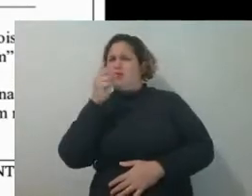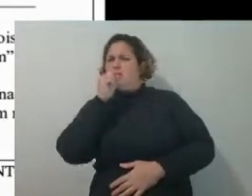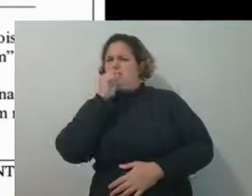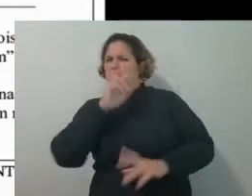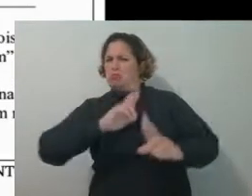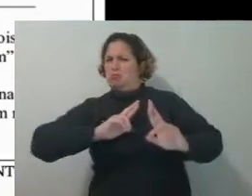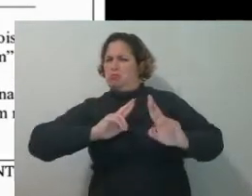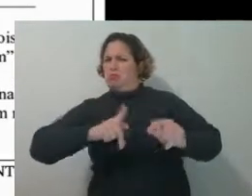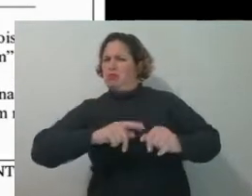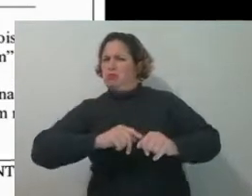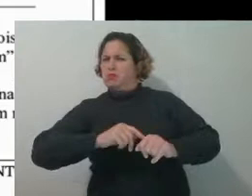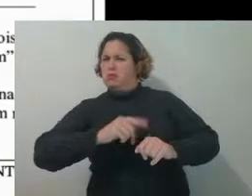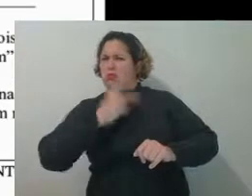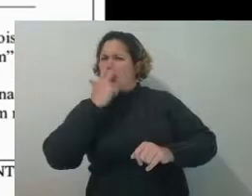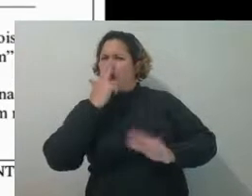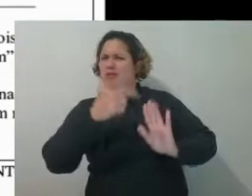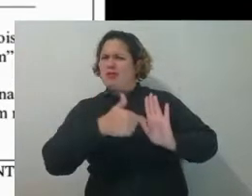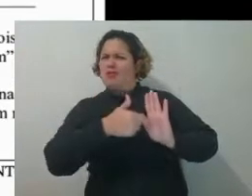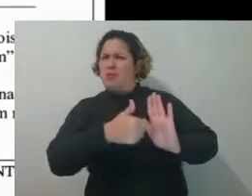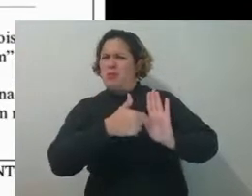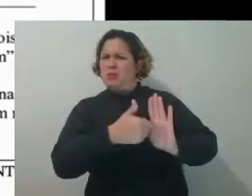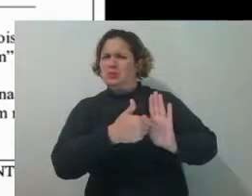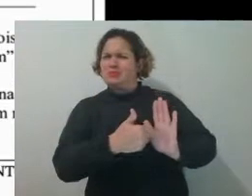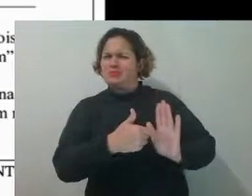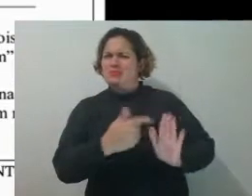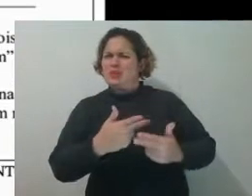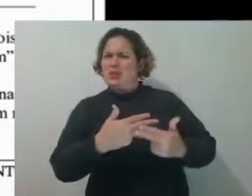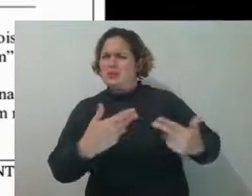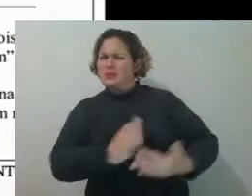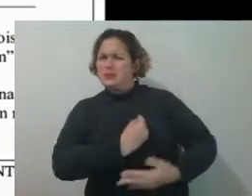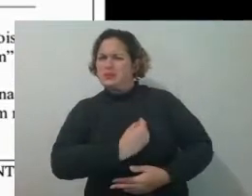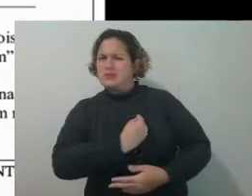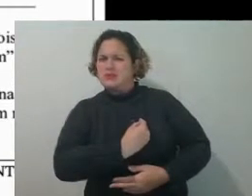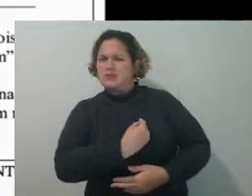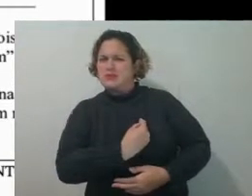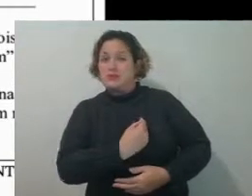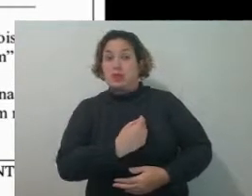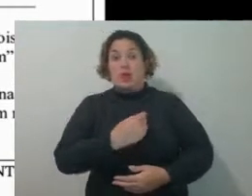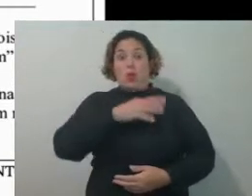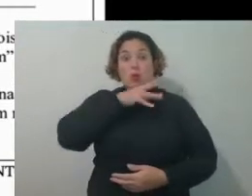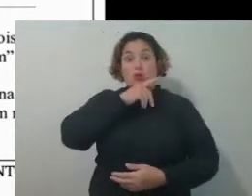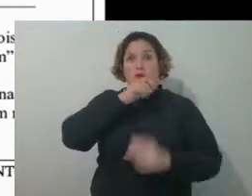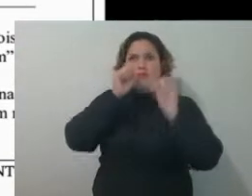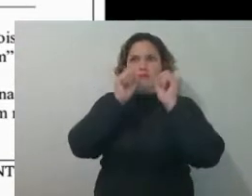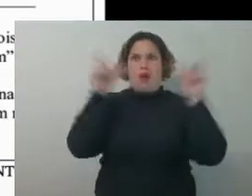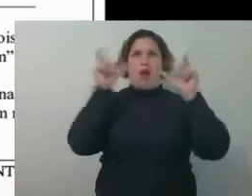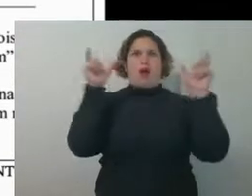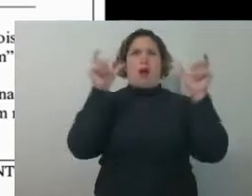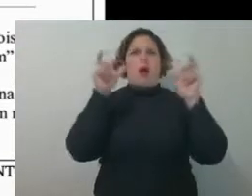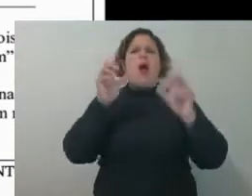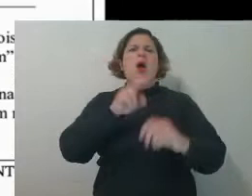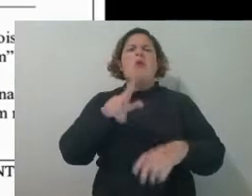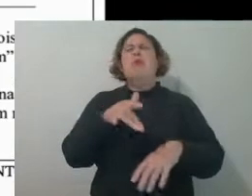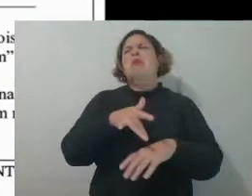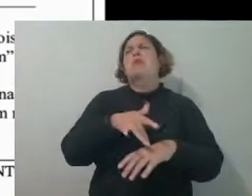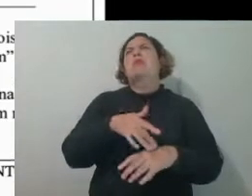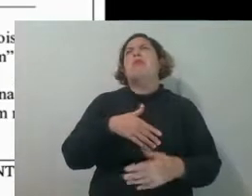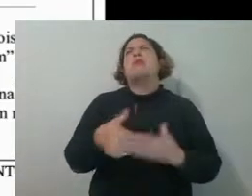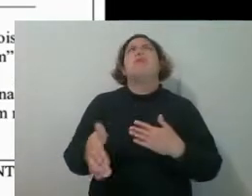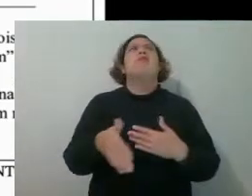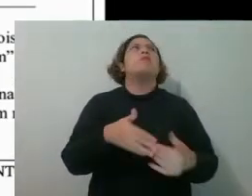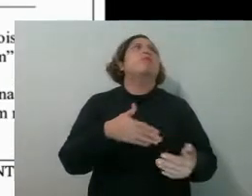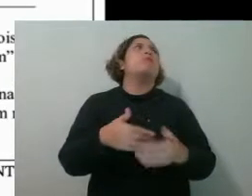até estereotipias. Se esse animal está alerta ou não. E se ele